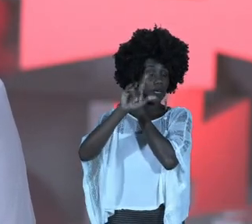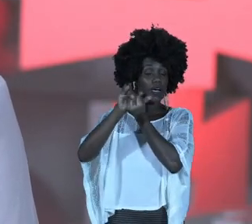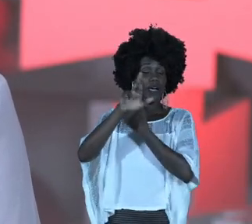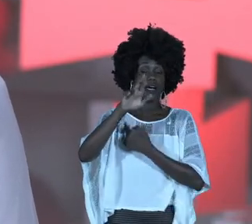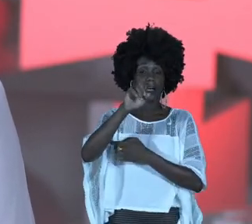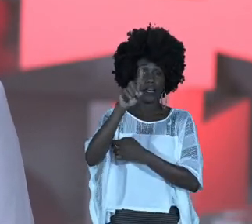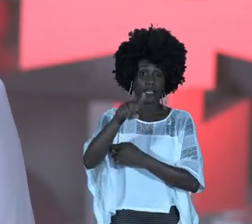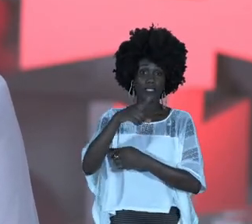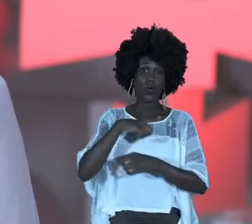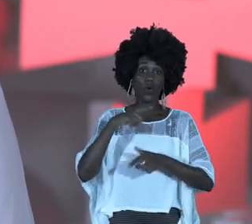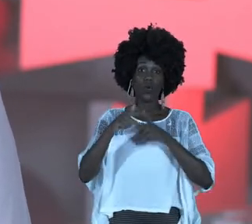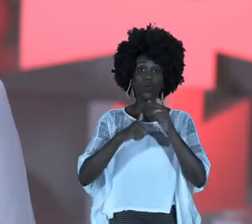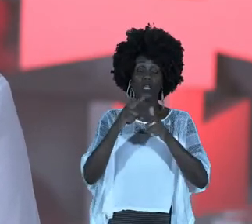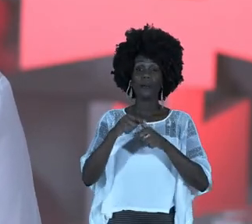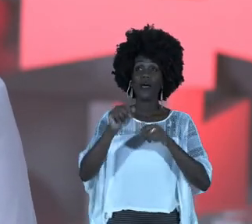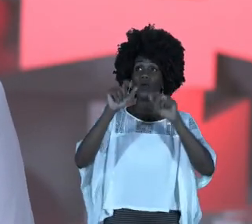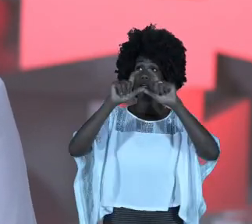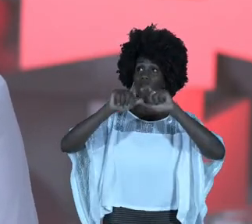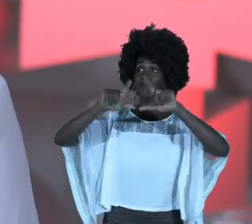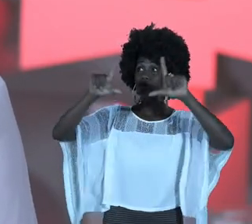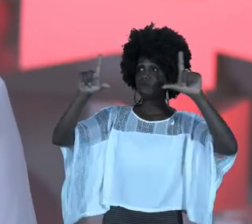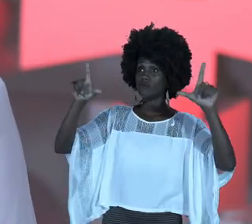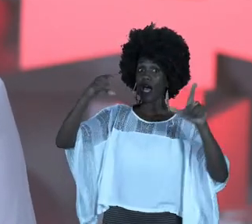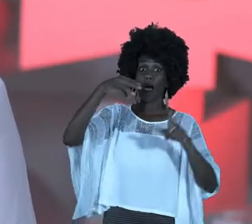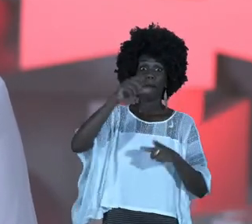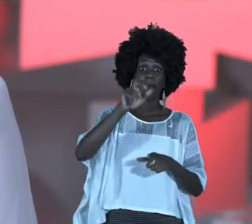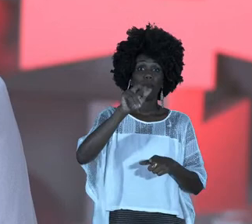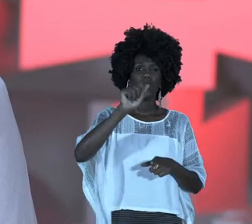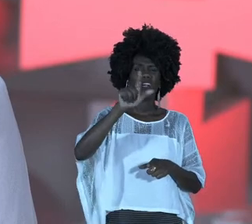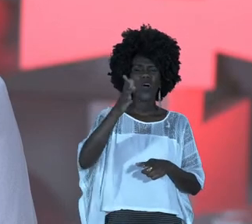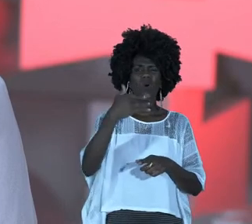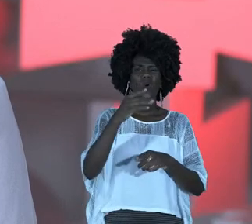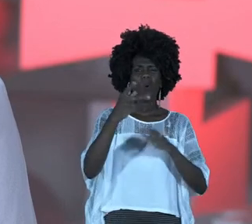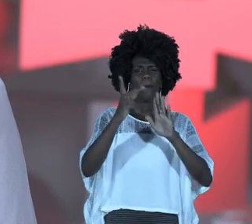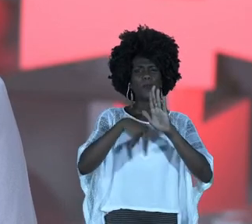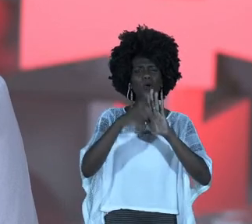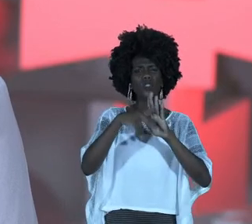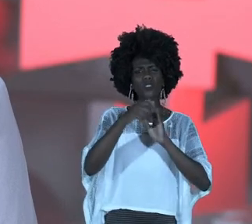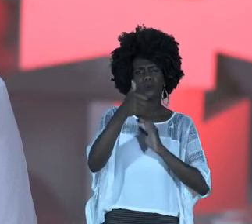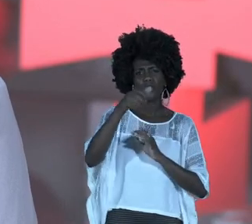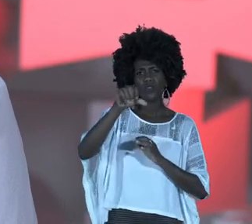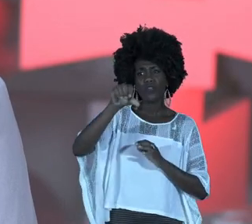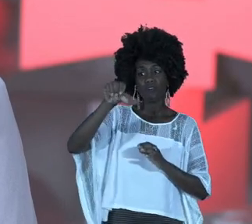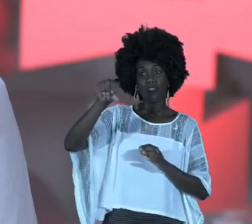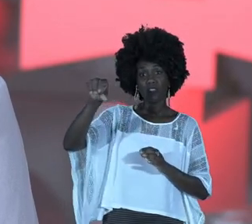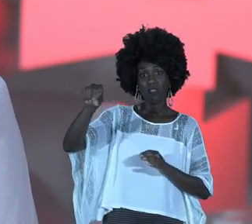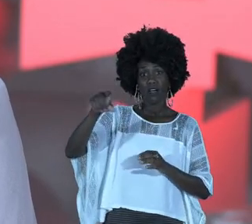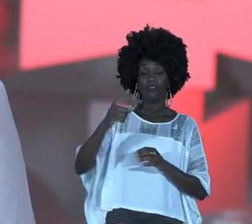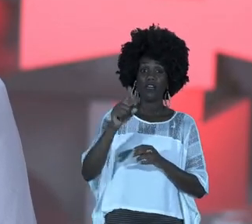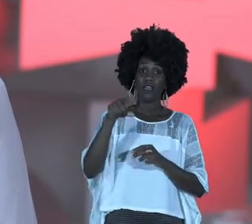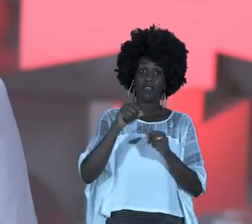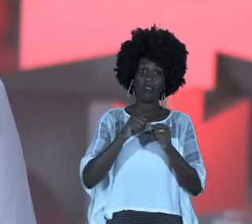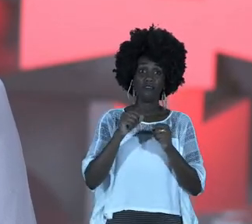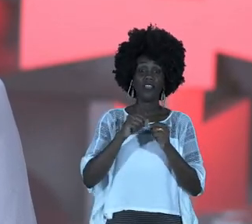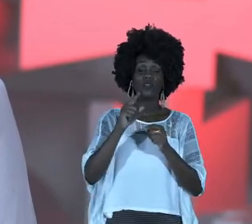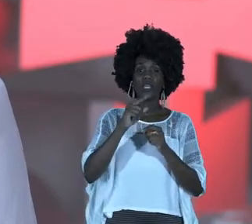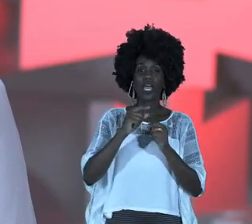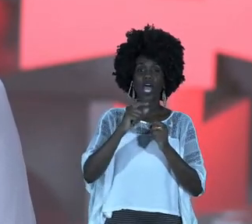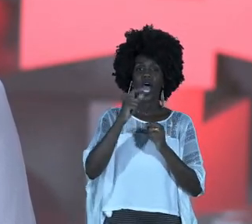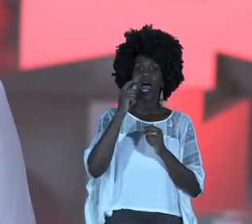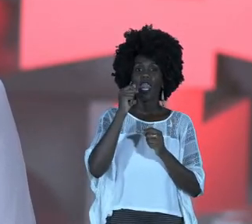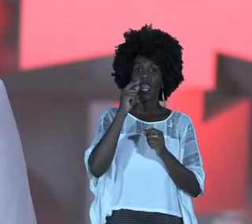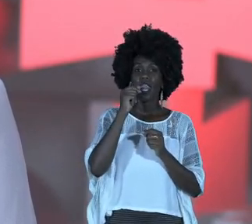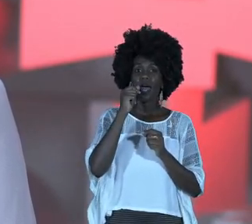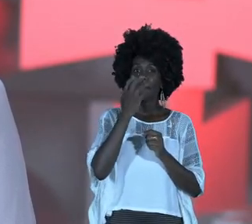ele fez para um mural. Esse projeto é de 1999. Esse projeto é feito em lápis de cor,